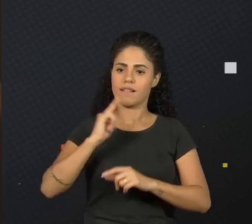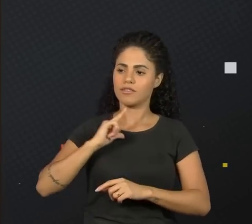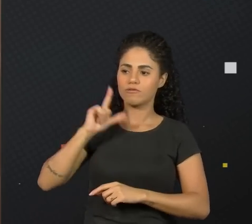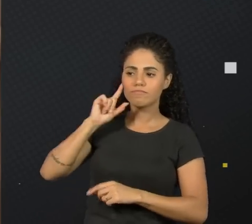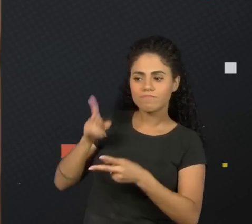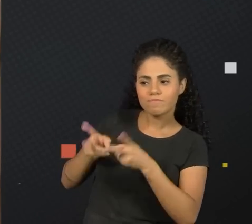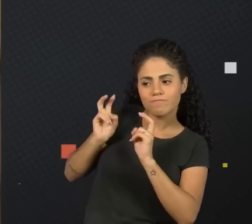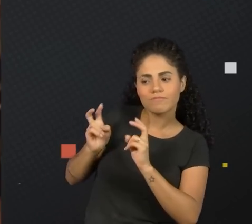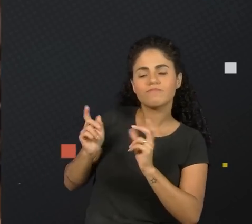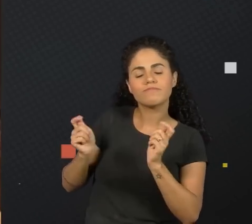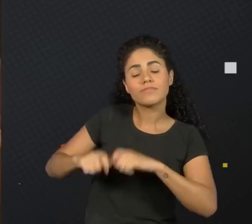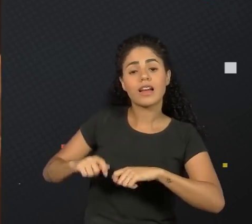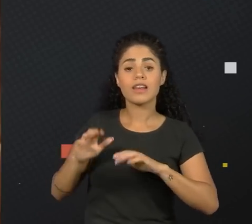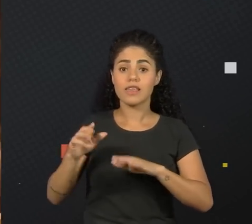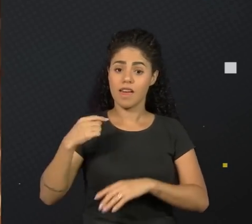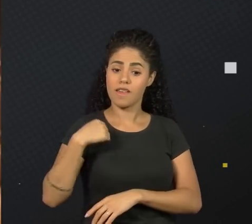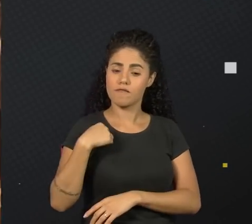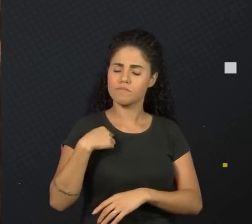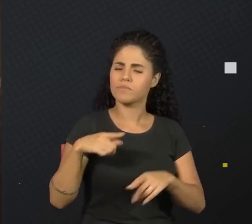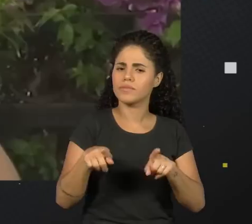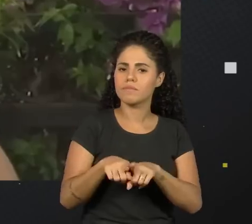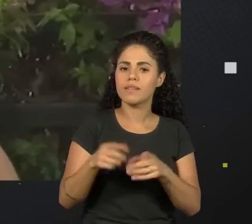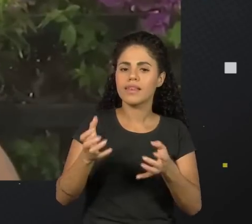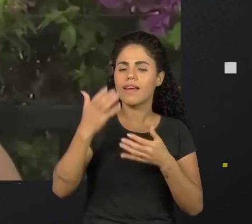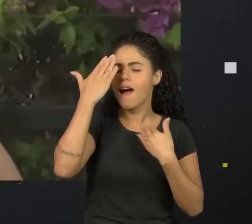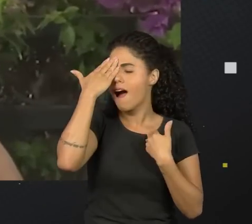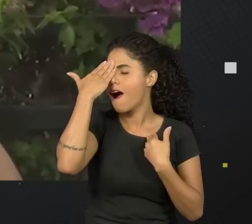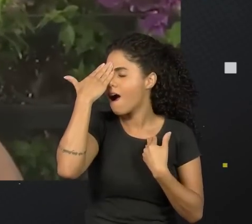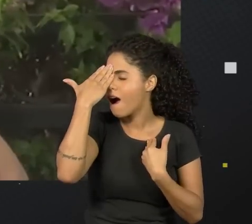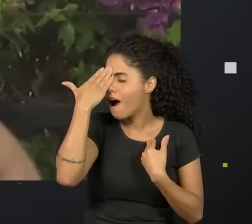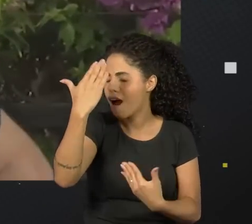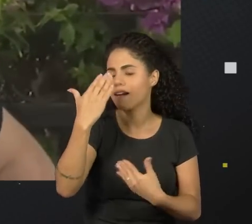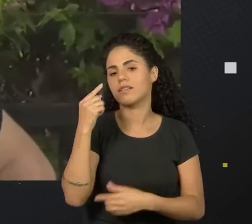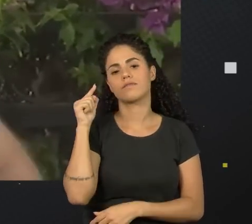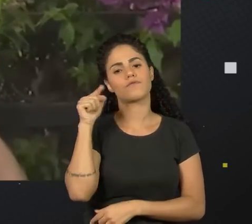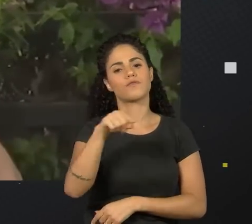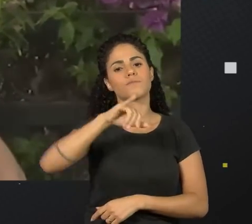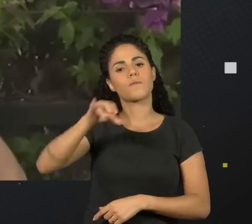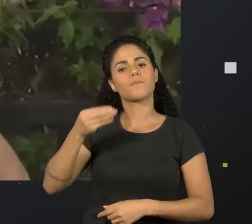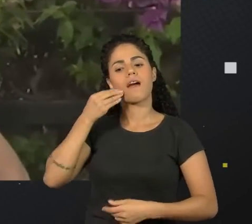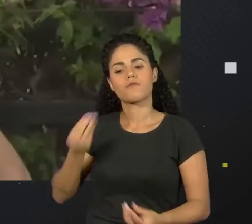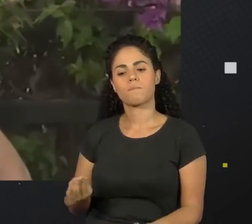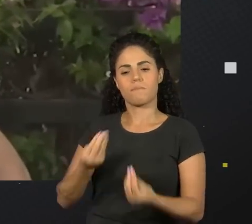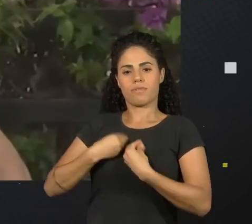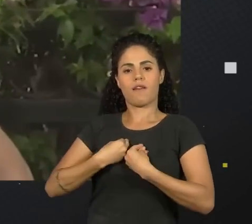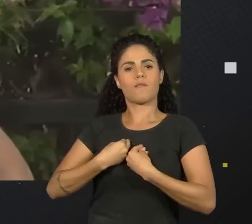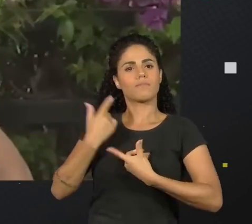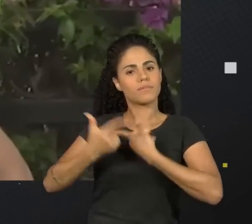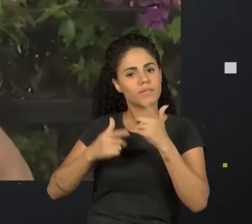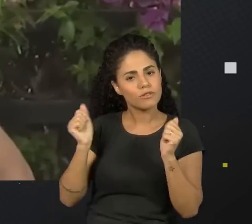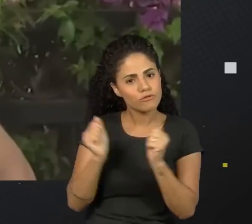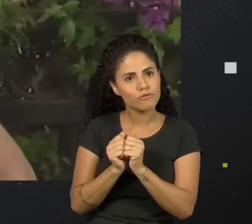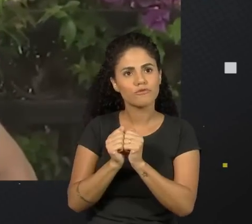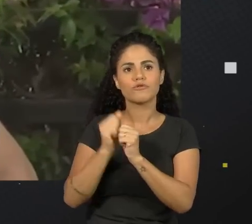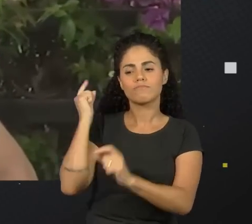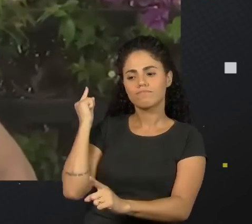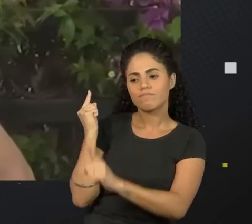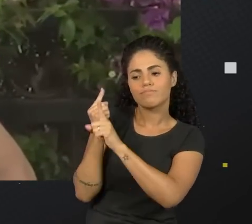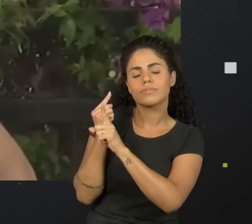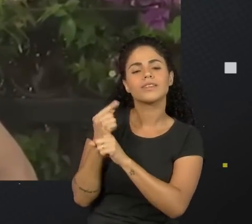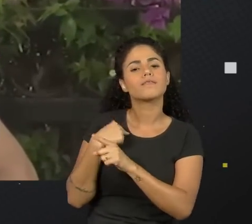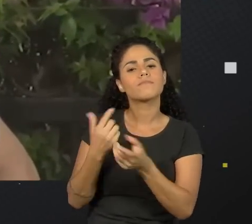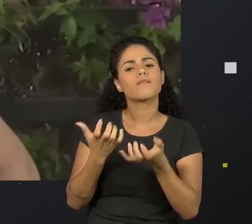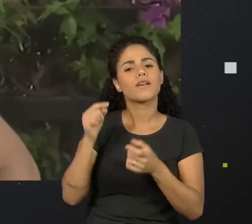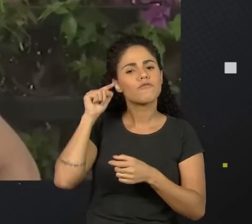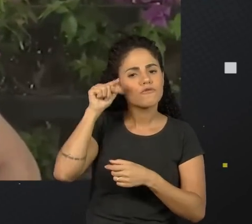perceber. E eu queria te agradecer muito por essa oportunidade, por esse encontro e te